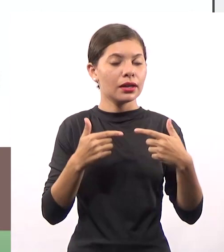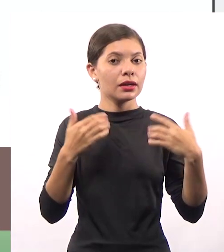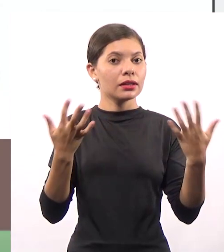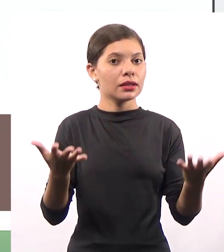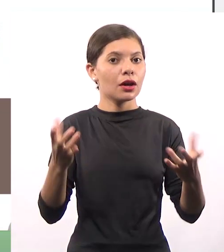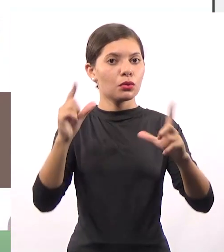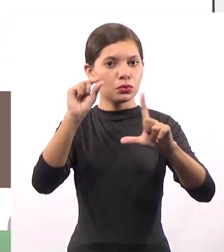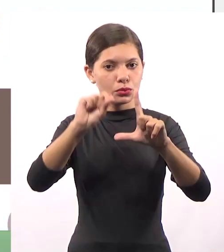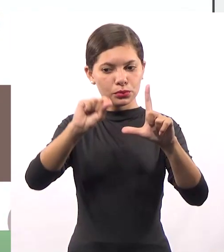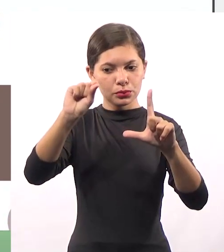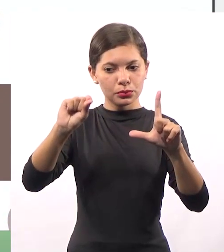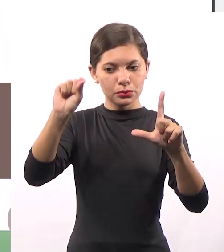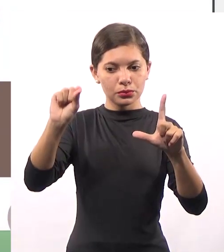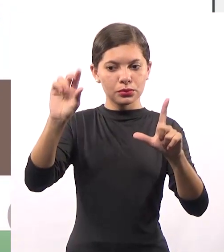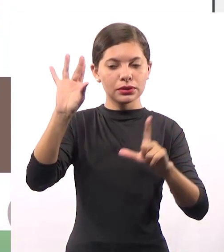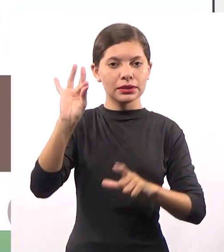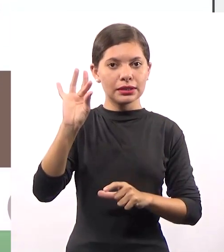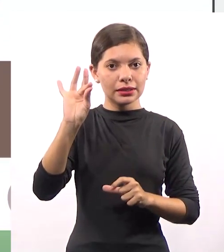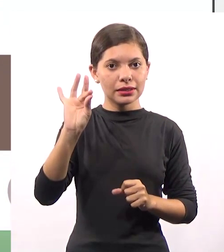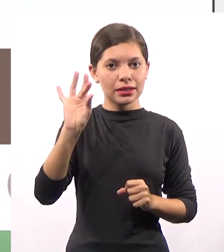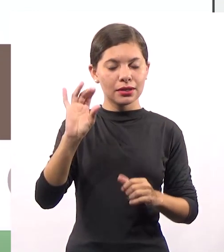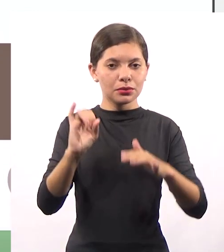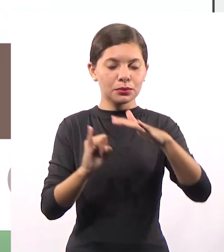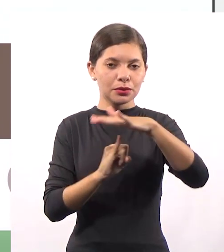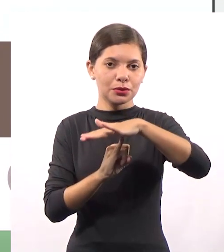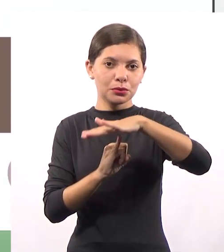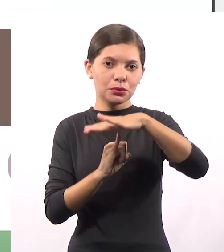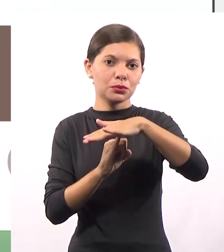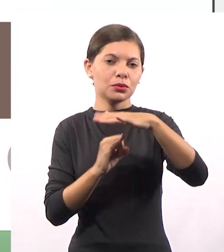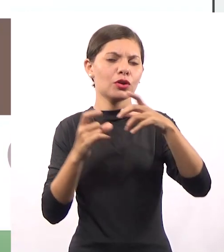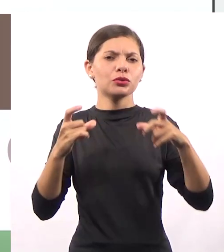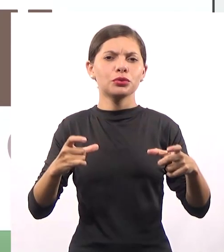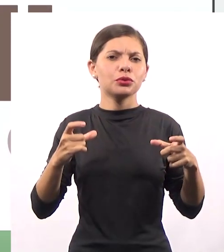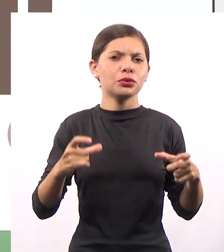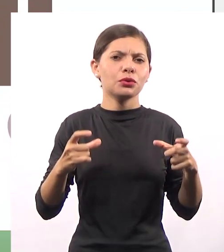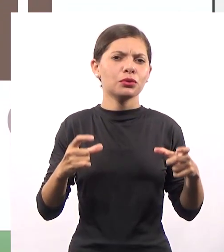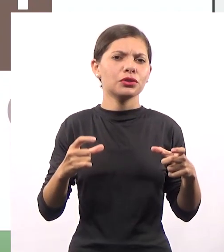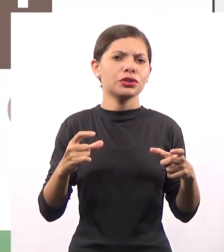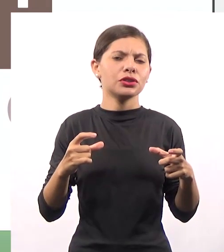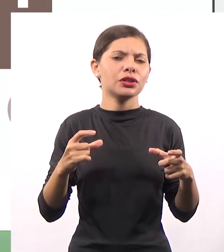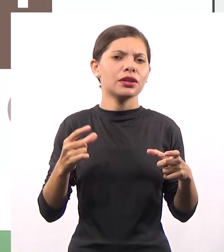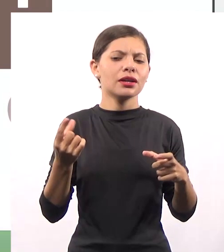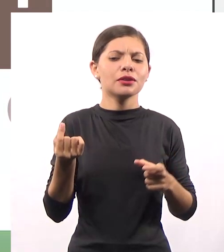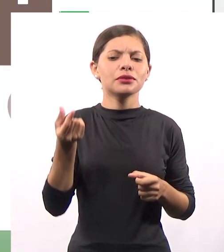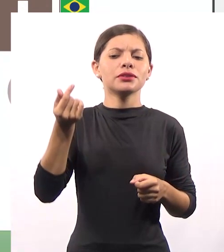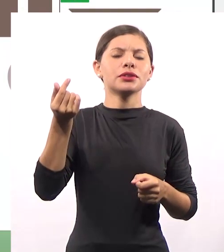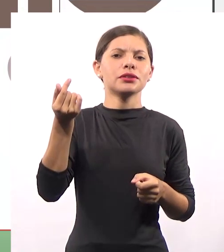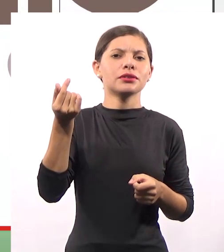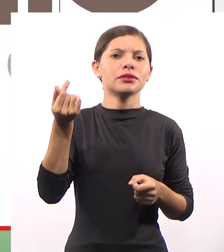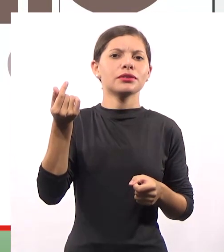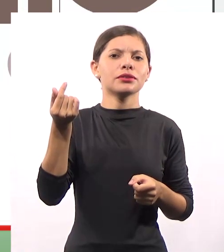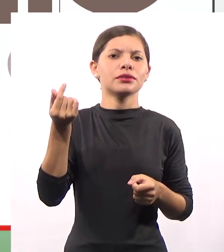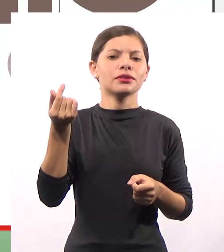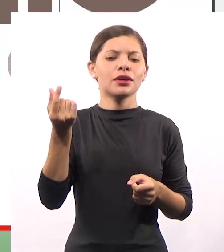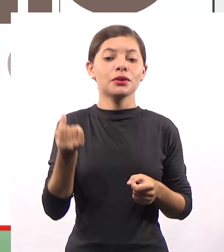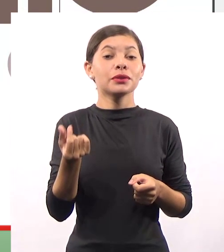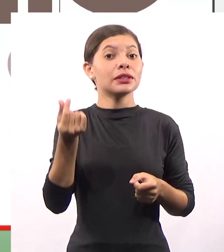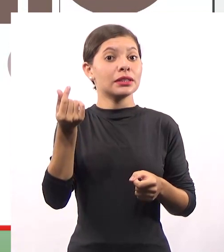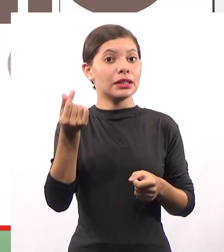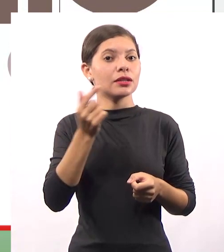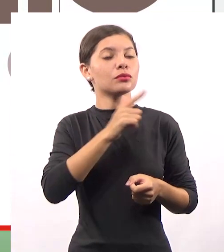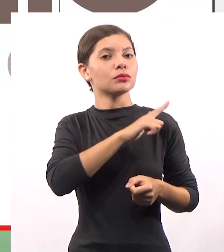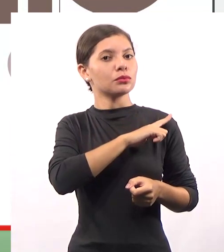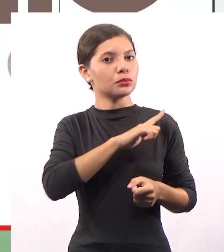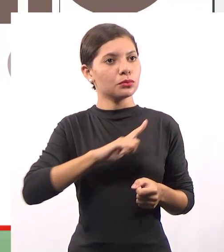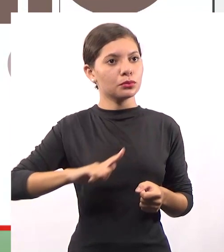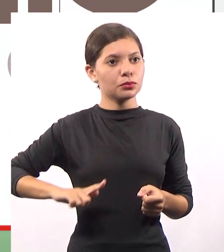Então, o infográfico aqui do Instituto da Claro vai trazer as responsabilidades. De onde vem o dinheiro? Bom, de onde vem o dinheiro?